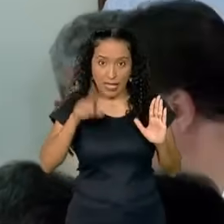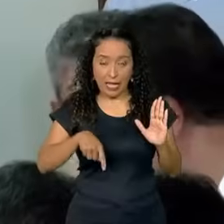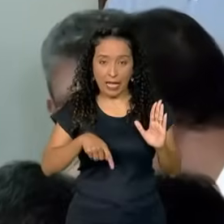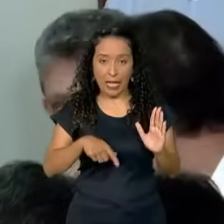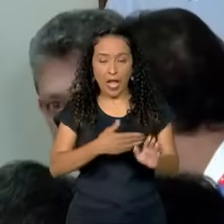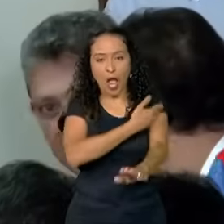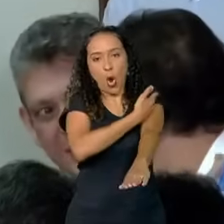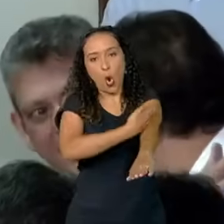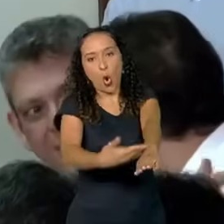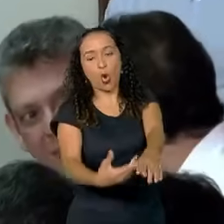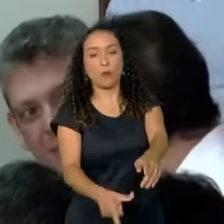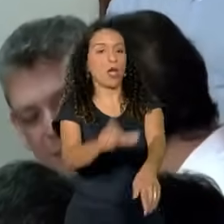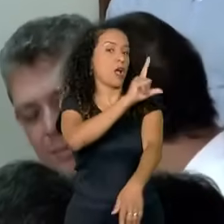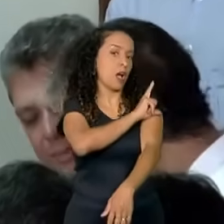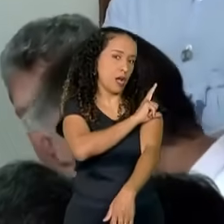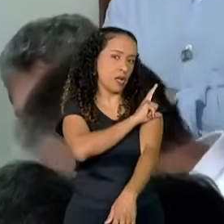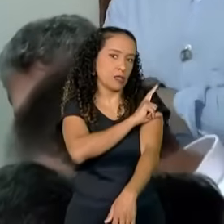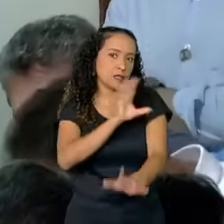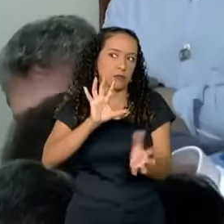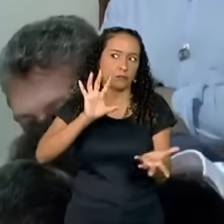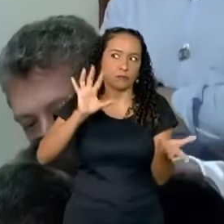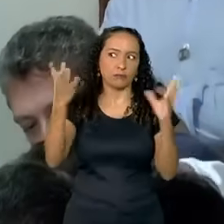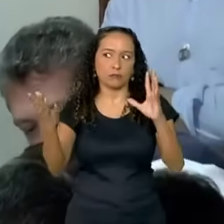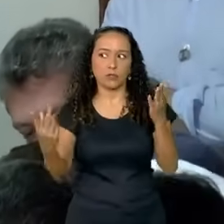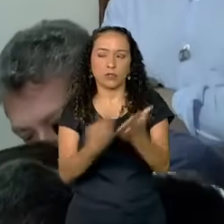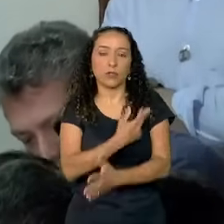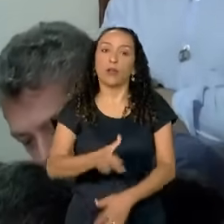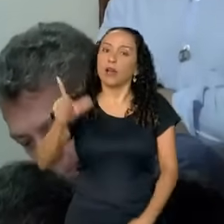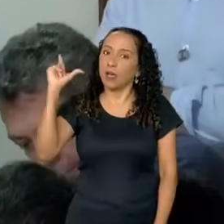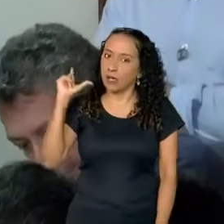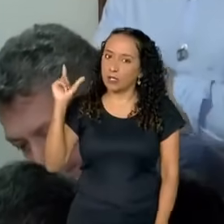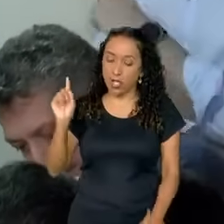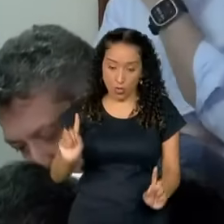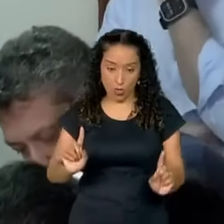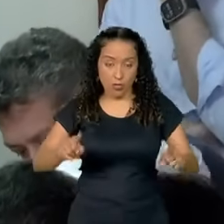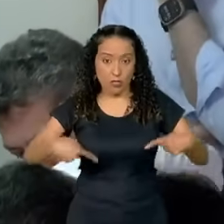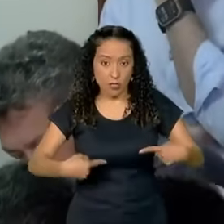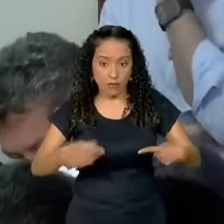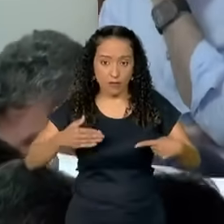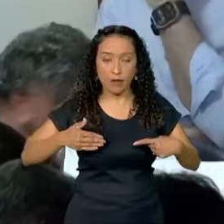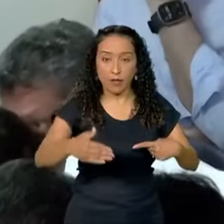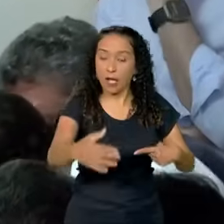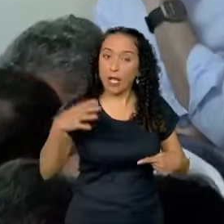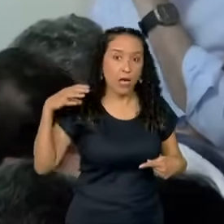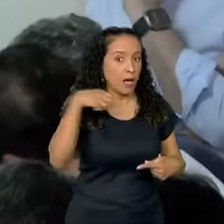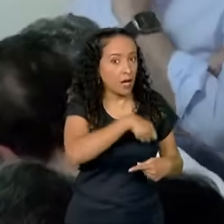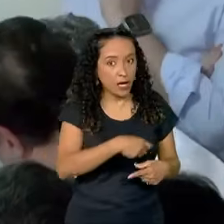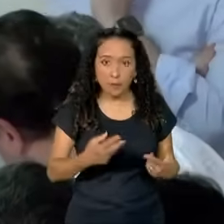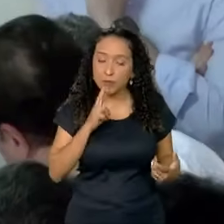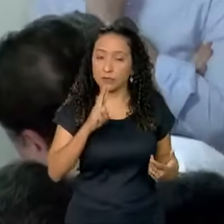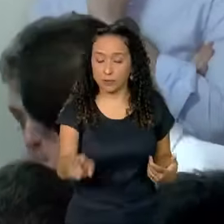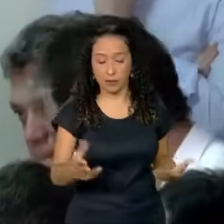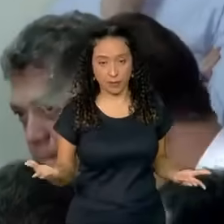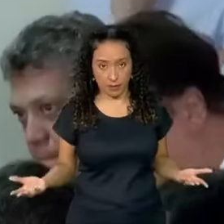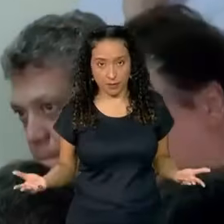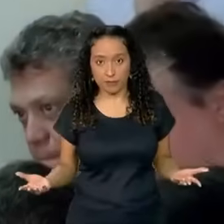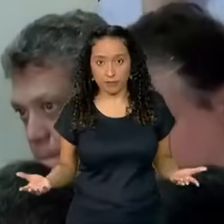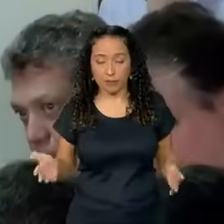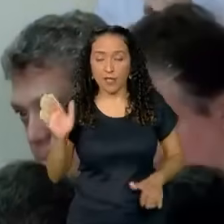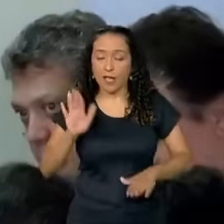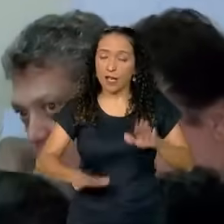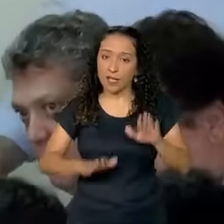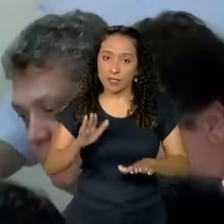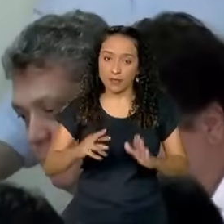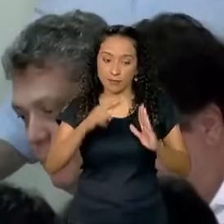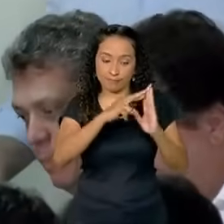costumes antigos e eventos antigos. Nos desafiam a sermos mais rápidos na resposta e que às vezes